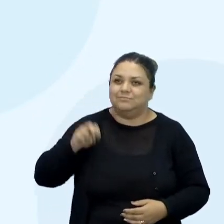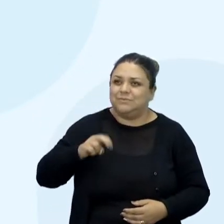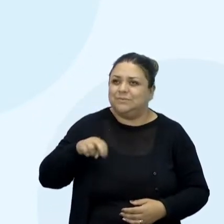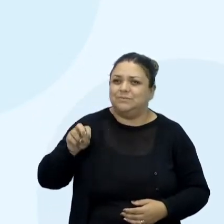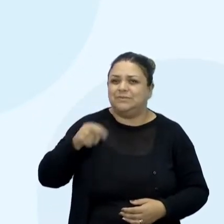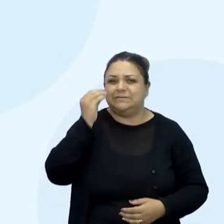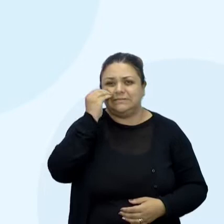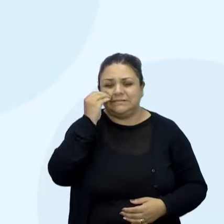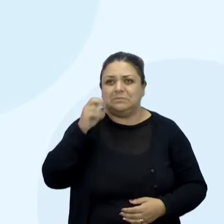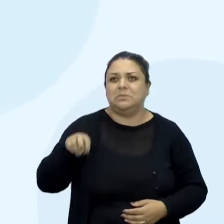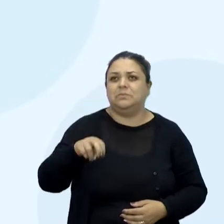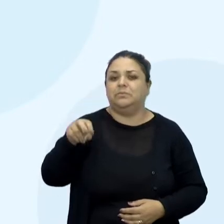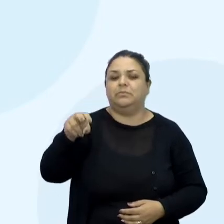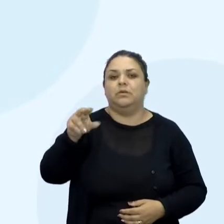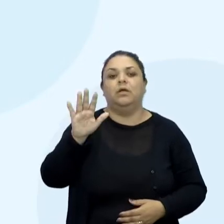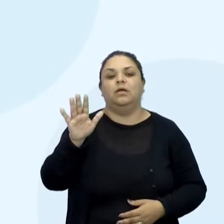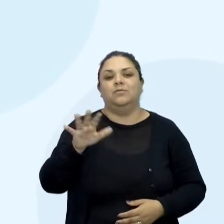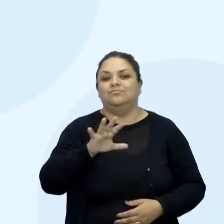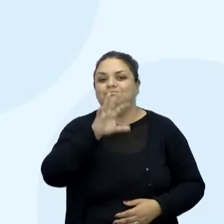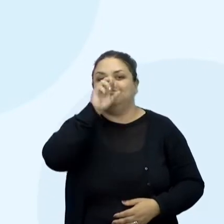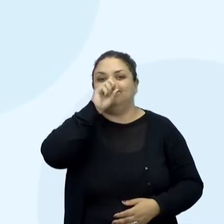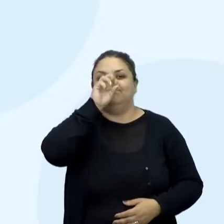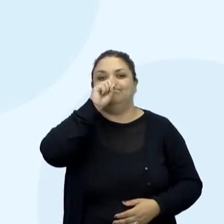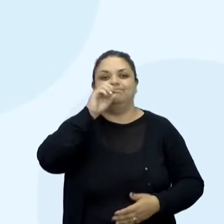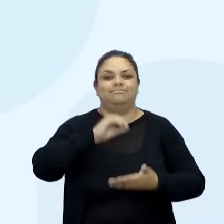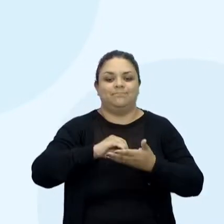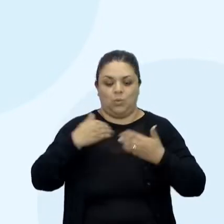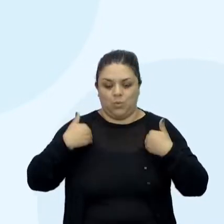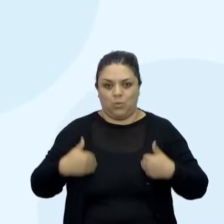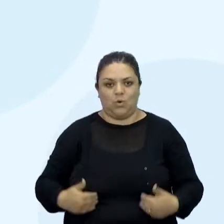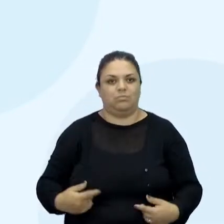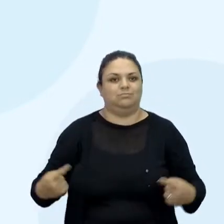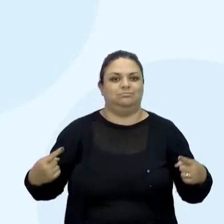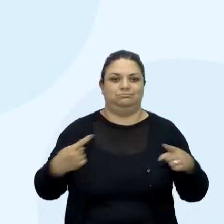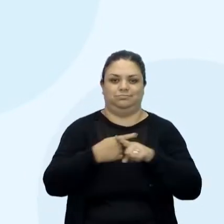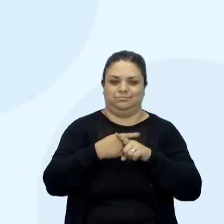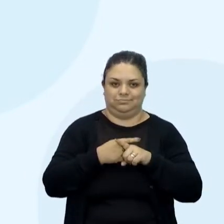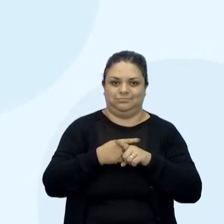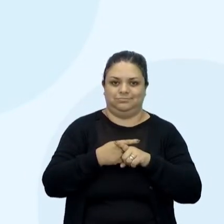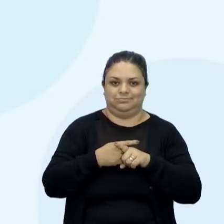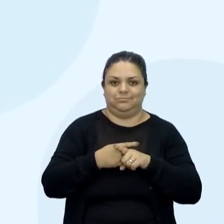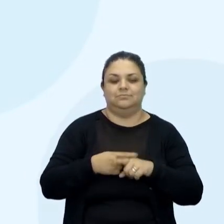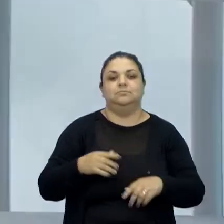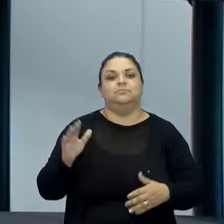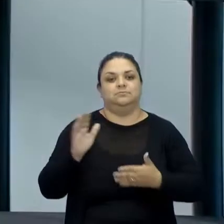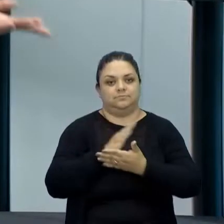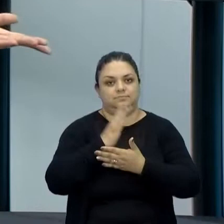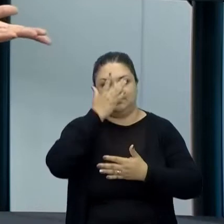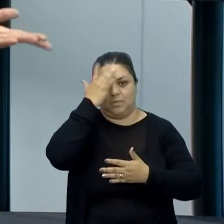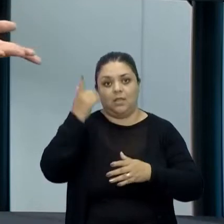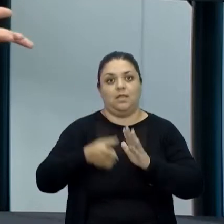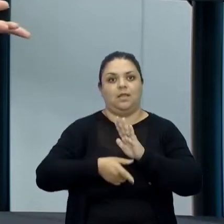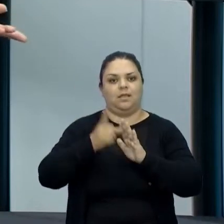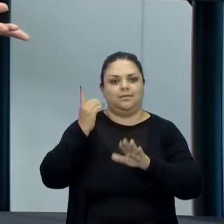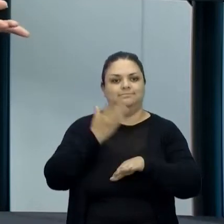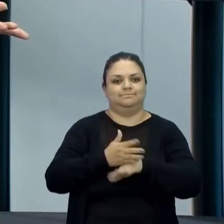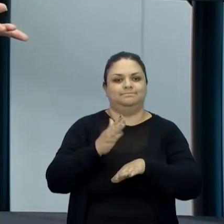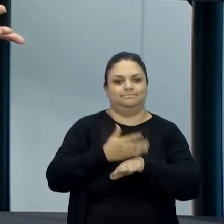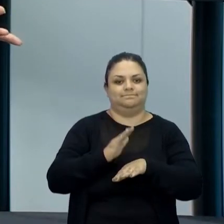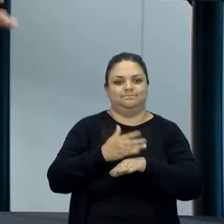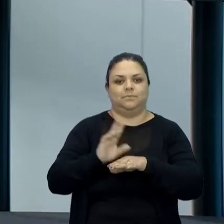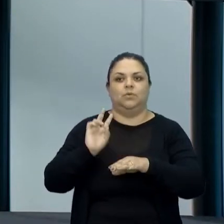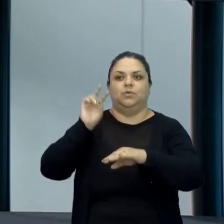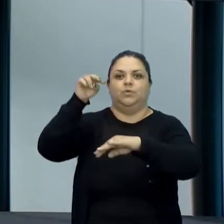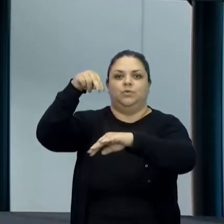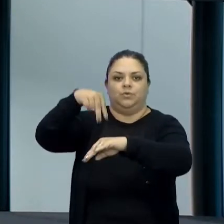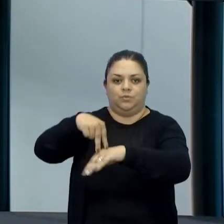tentaram escalar, mas aí precisa de quê? De preparo físico. Então já existiu pessoas que conseguiram chegar lá em cima sem oxigênio,